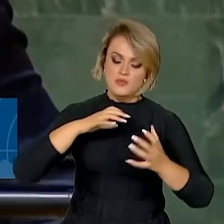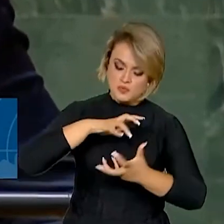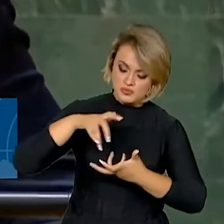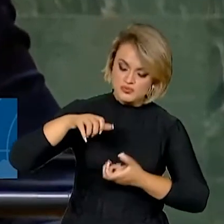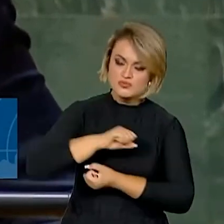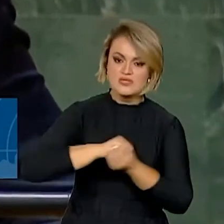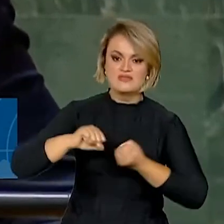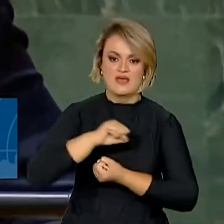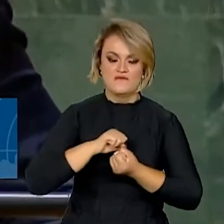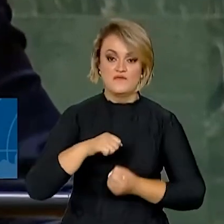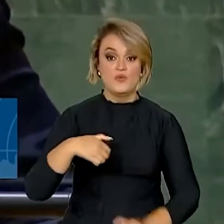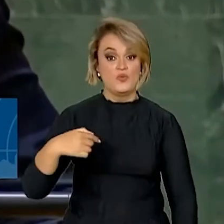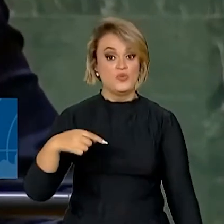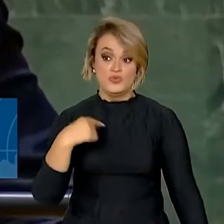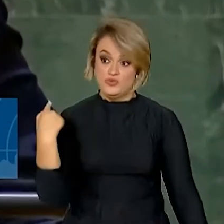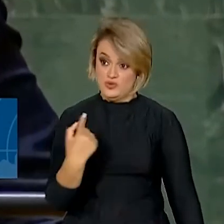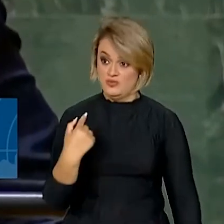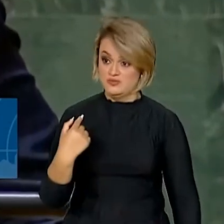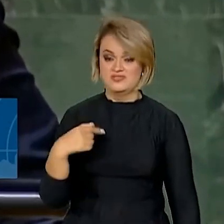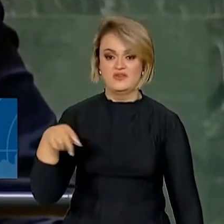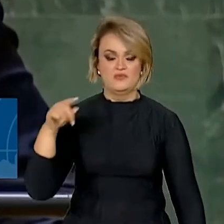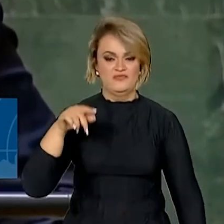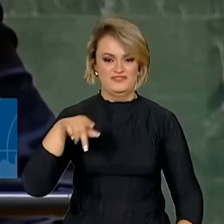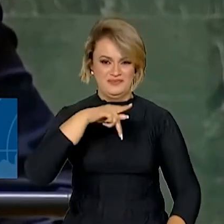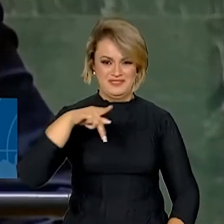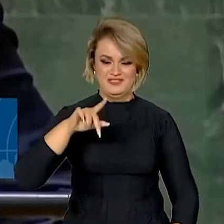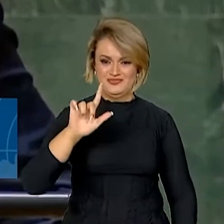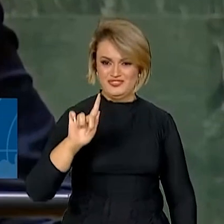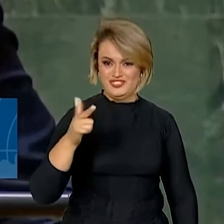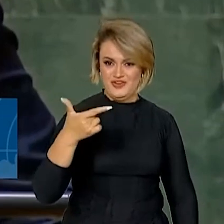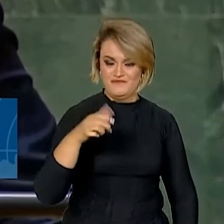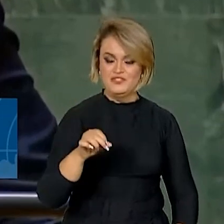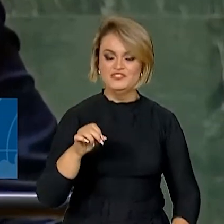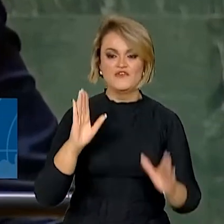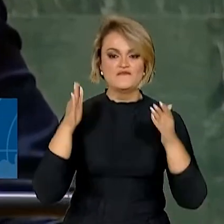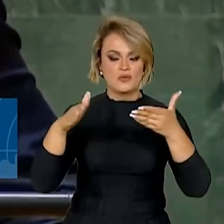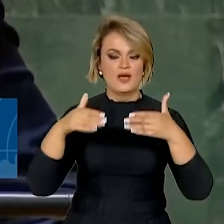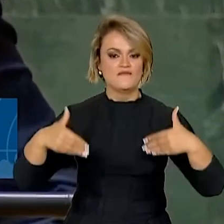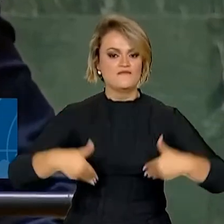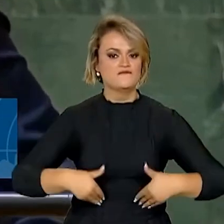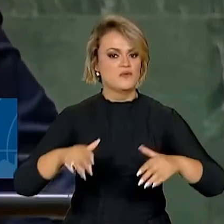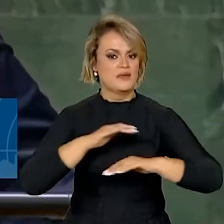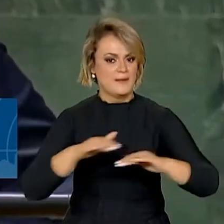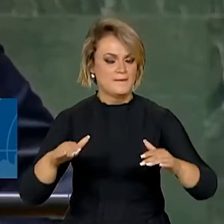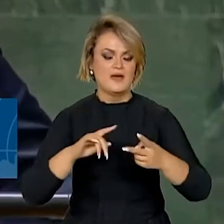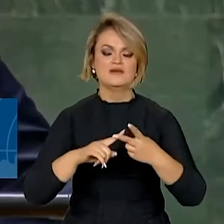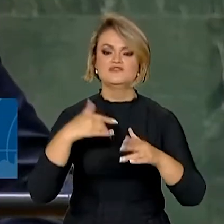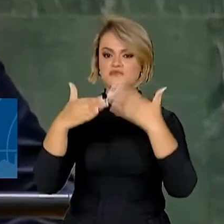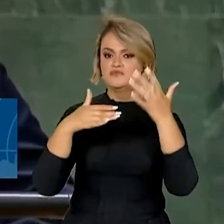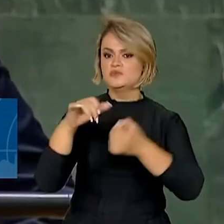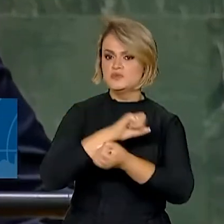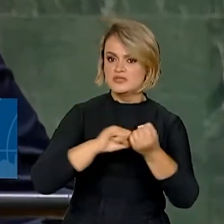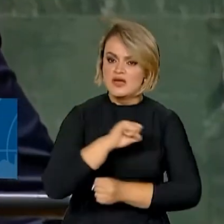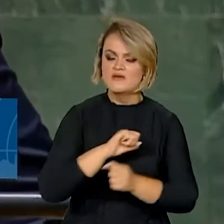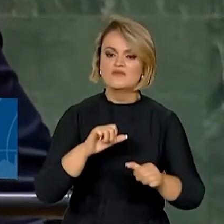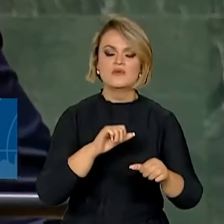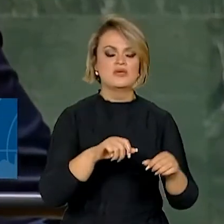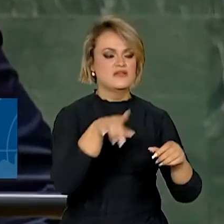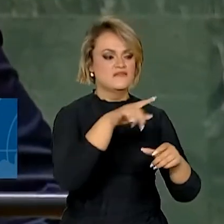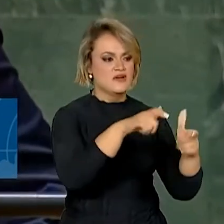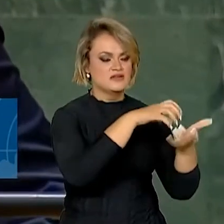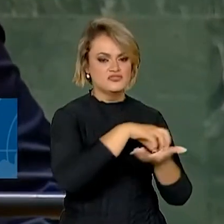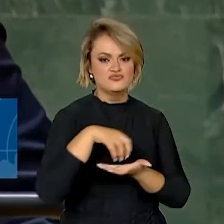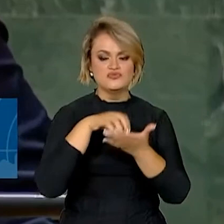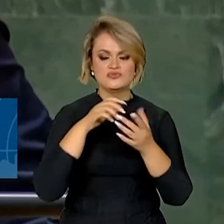a presidenta brasileira vai articular inclusão social e combate à fome, desenvolvimento sustentável e reforma das